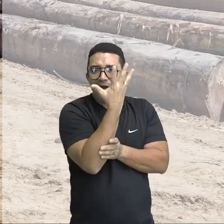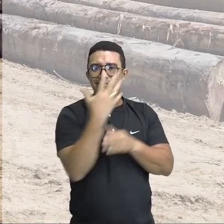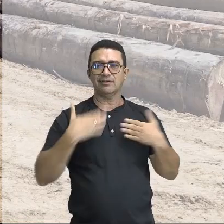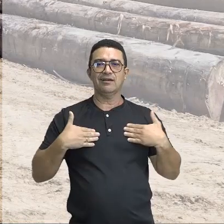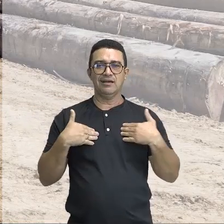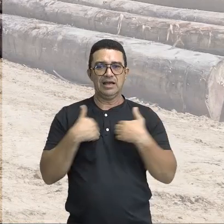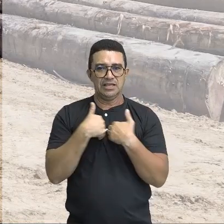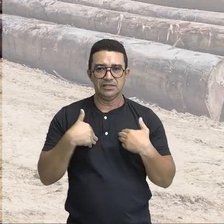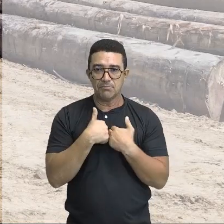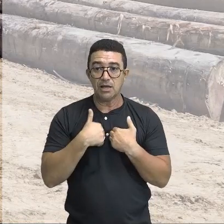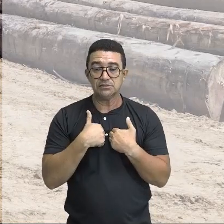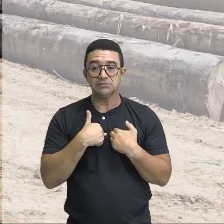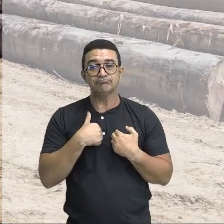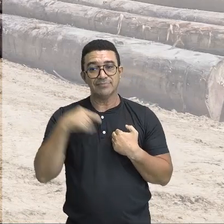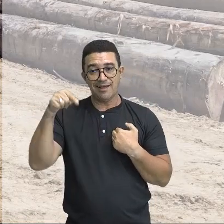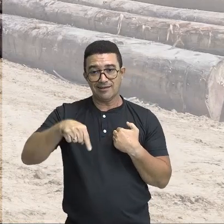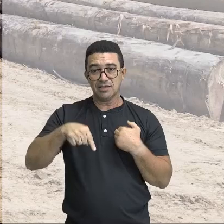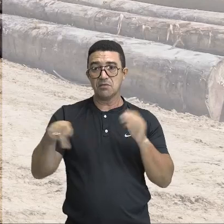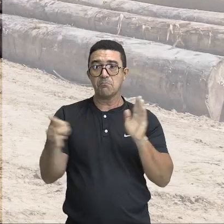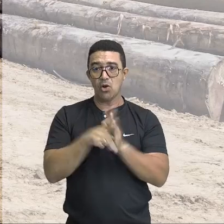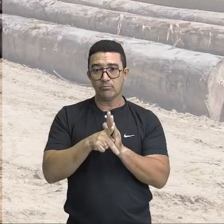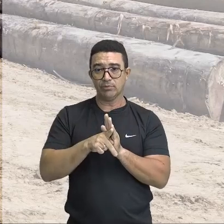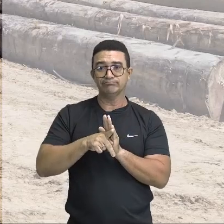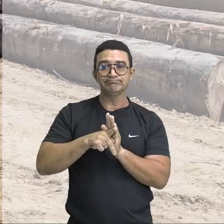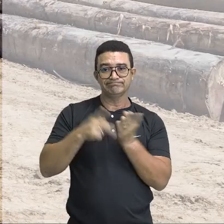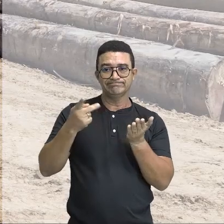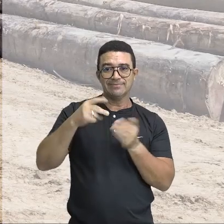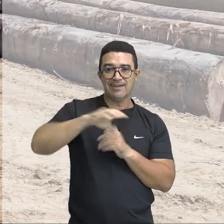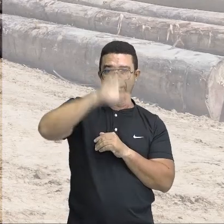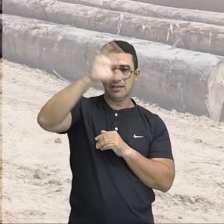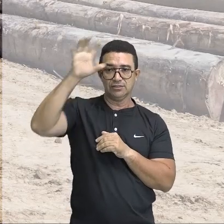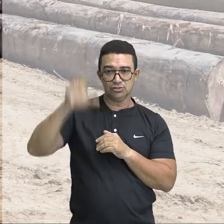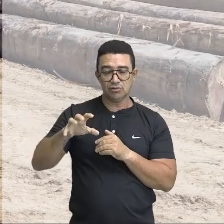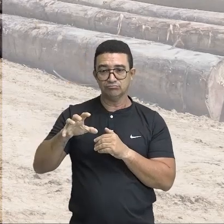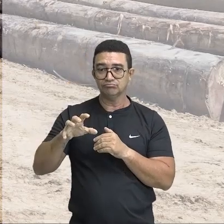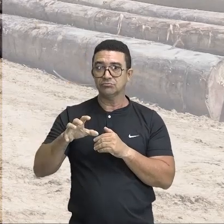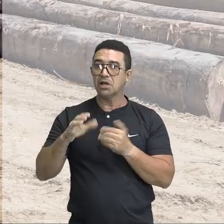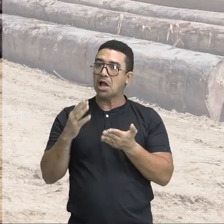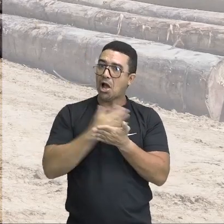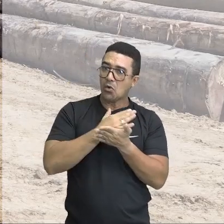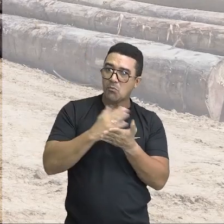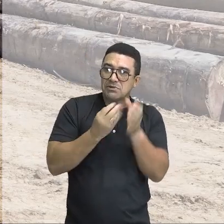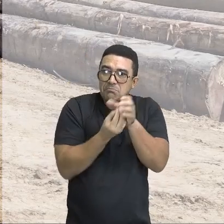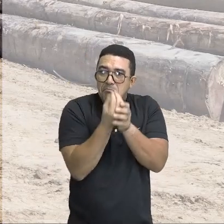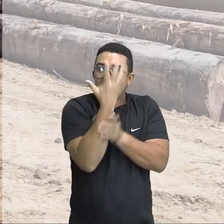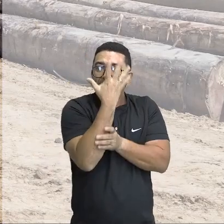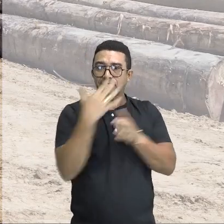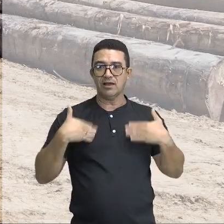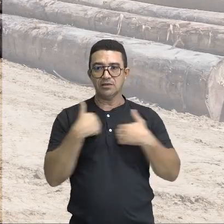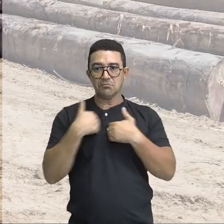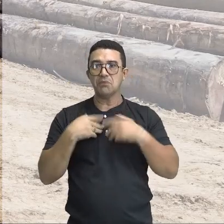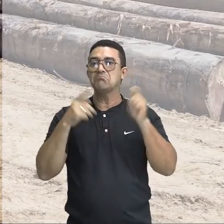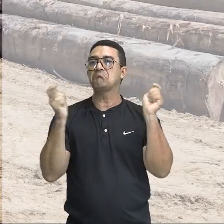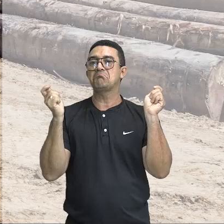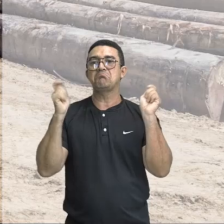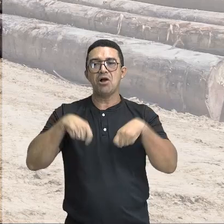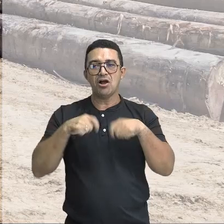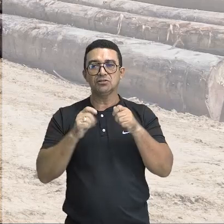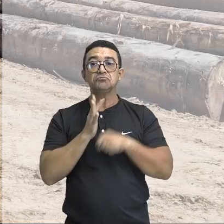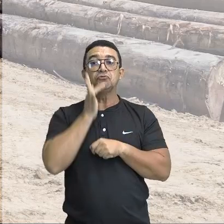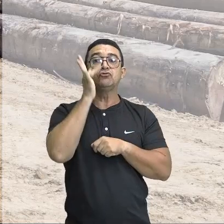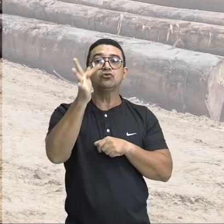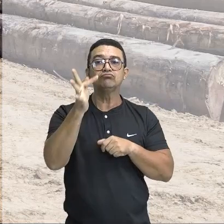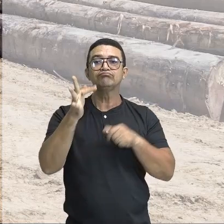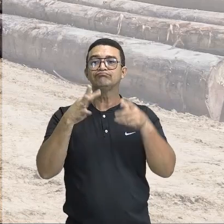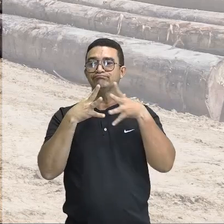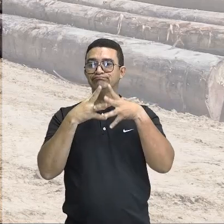na nossa região. E, infelizmente, pode levar o quê? A extinção, tá? E também, além da extinção,